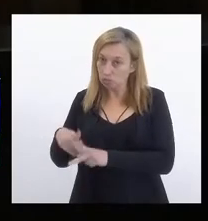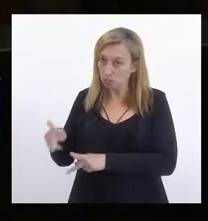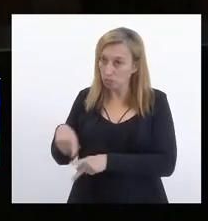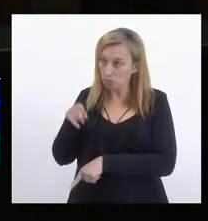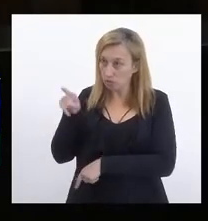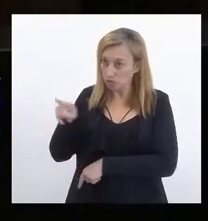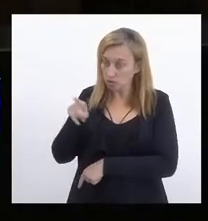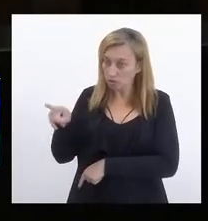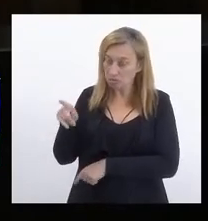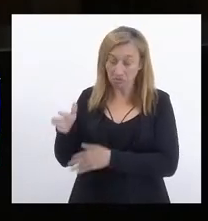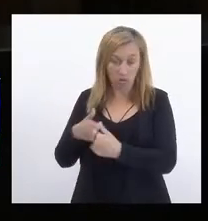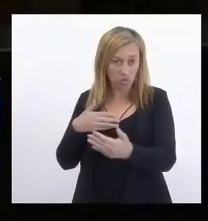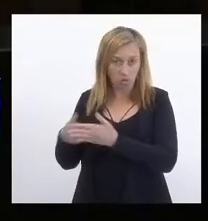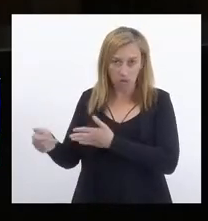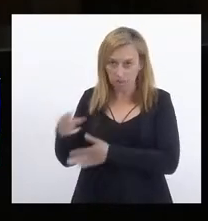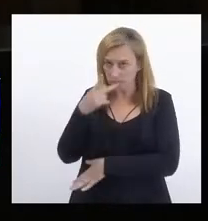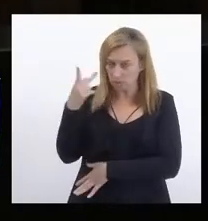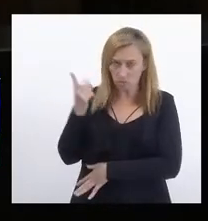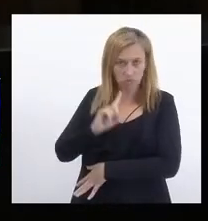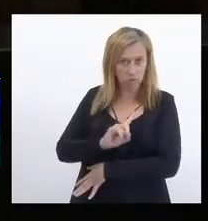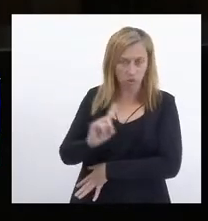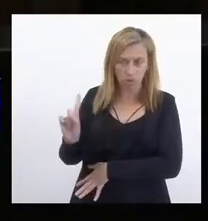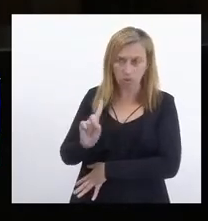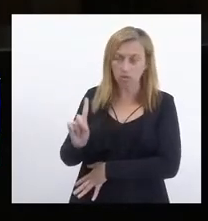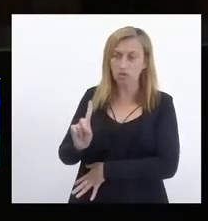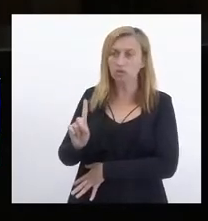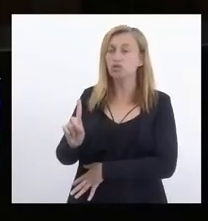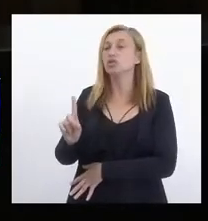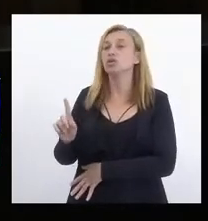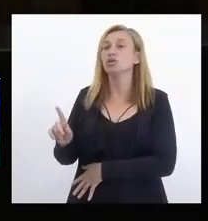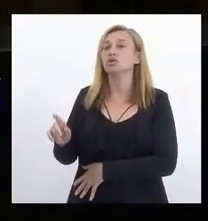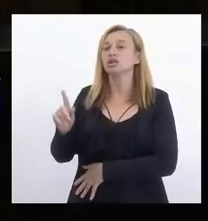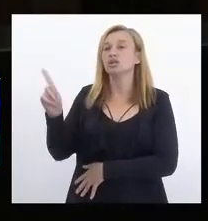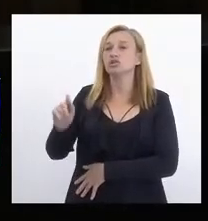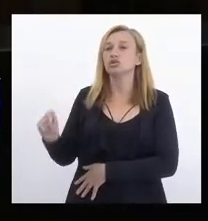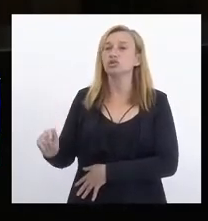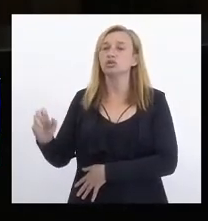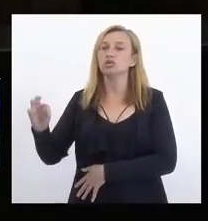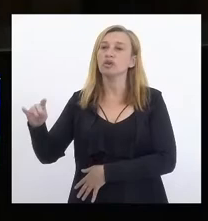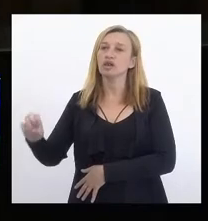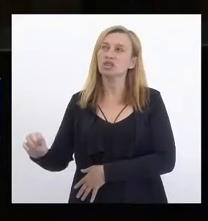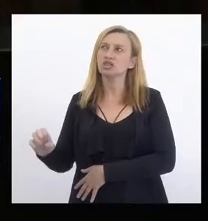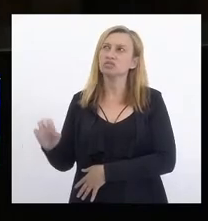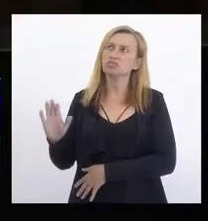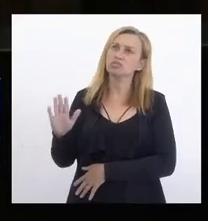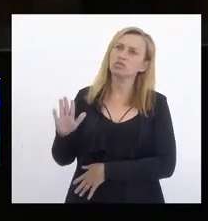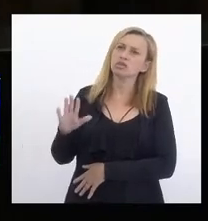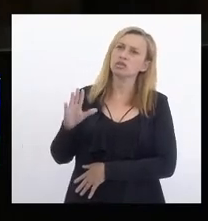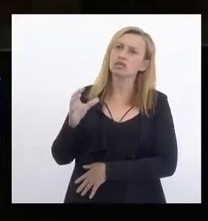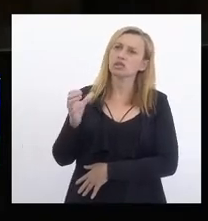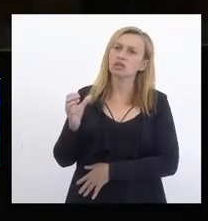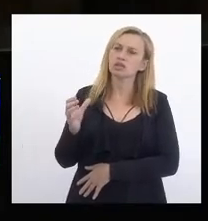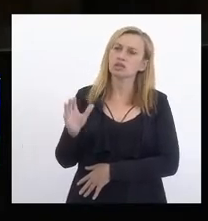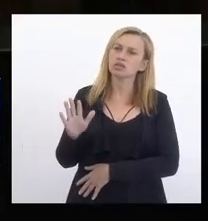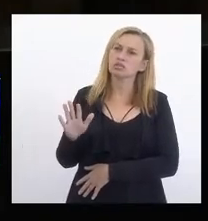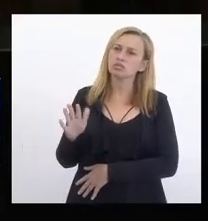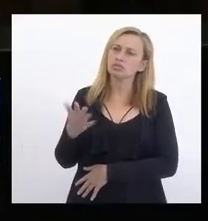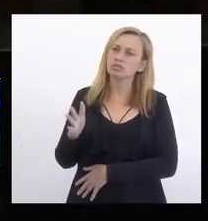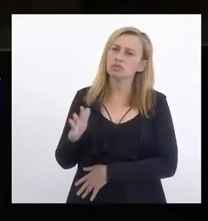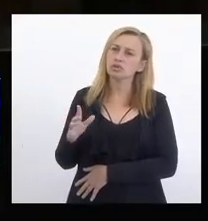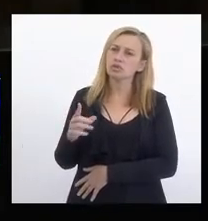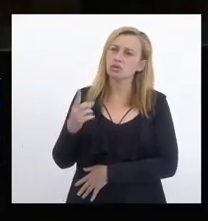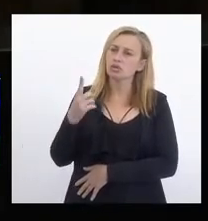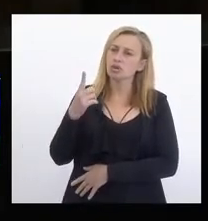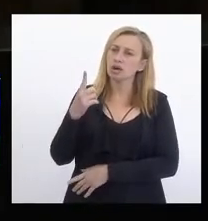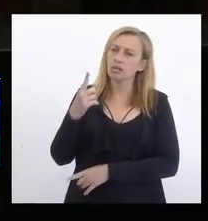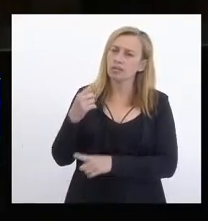que não é qualquer uma, a população da Zona Oeste, ela corresponde mais ou menos a cerca de um